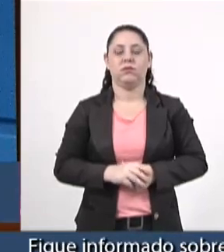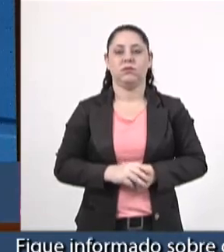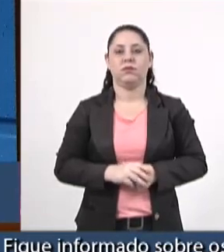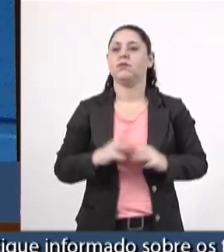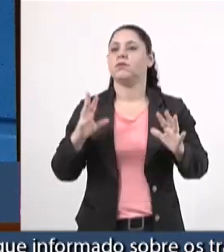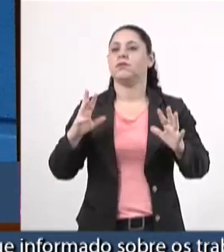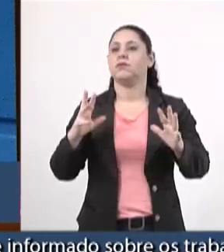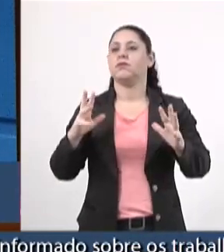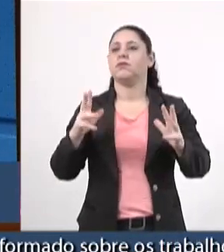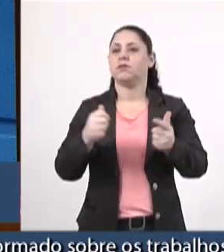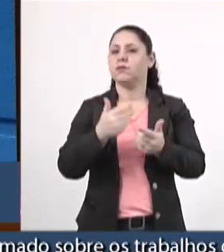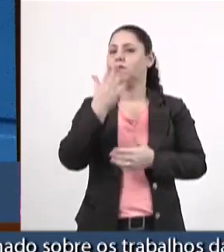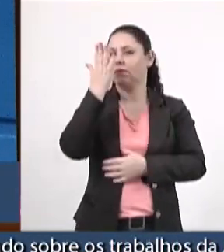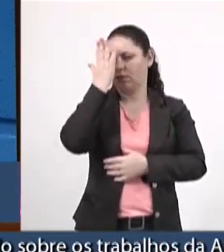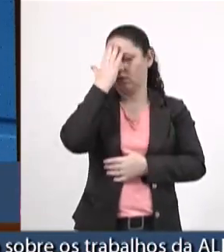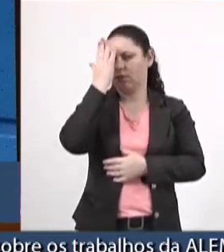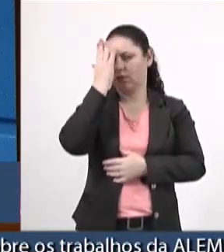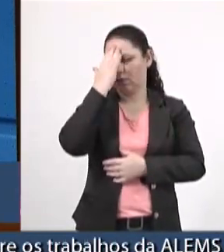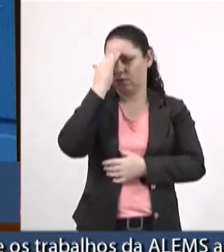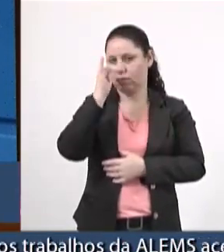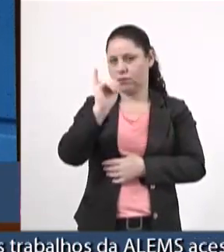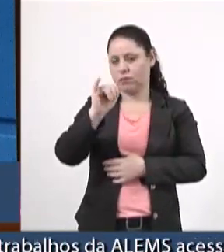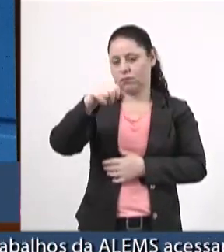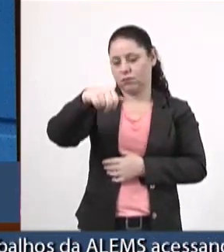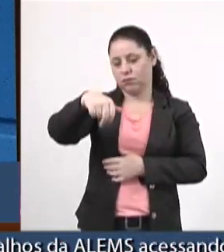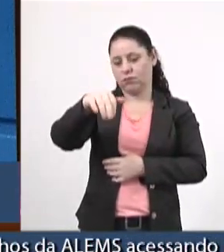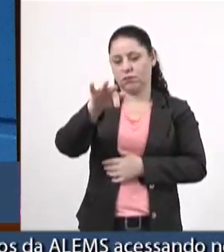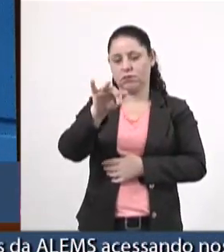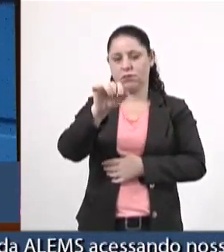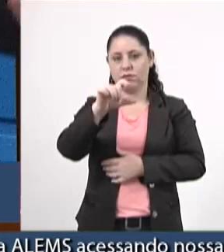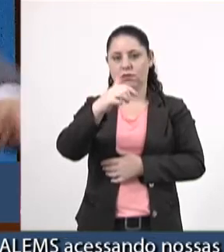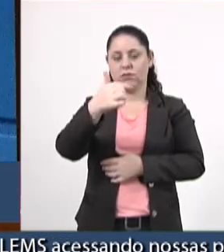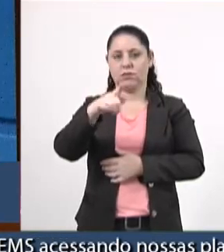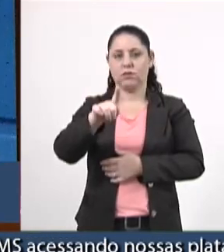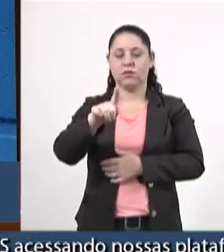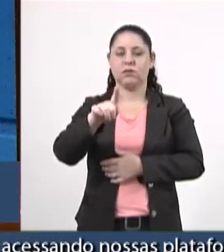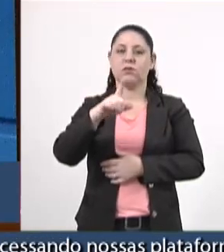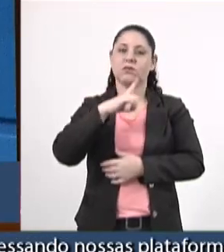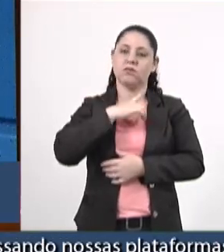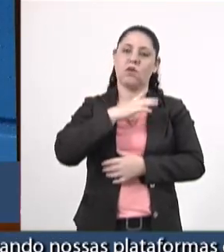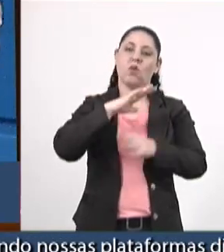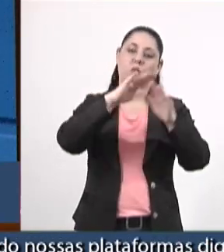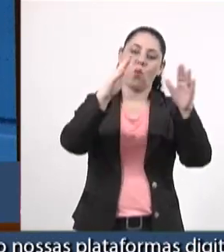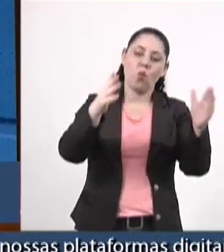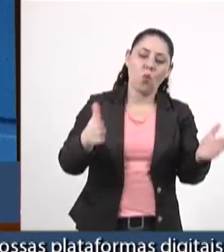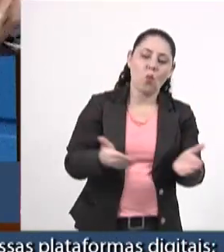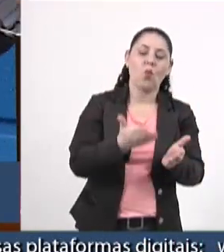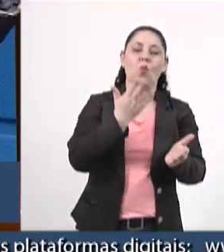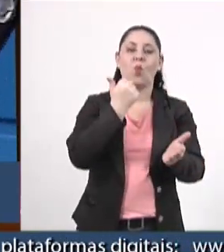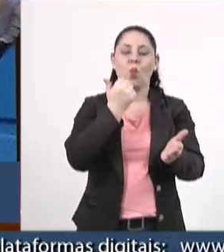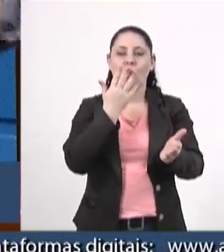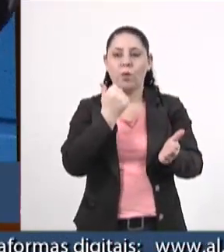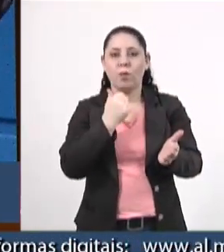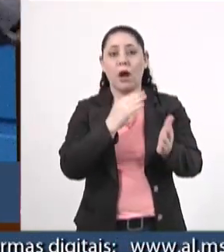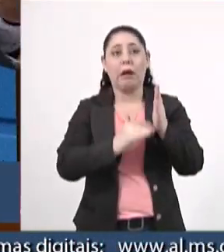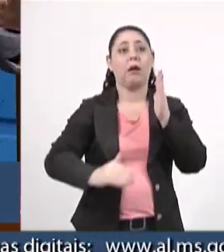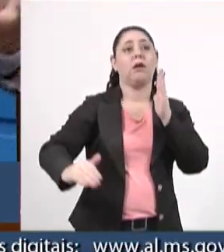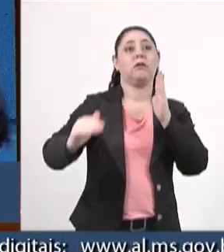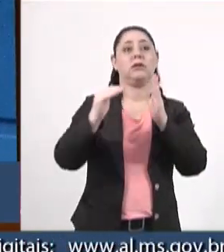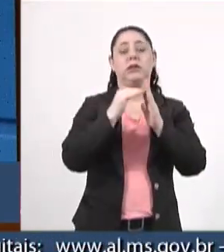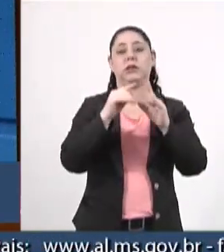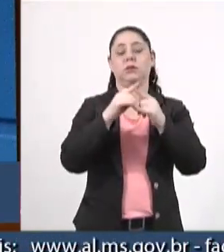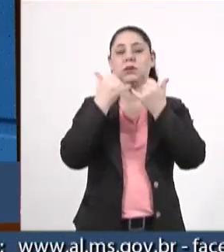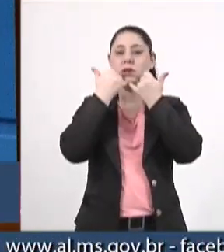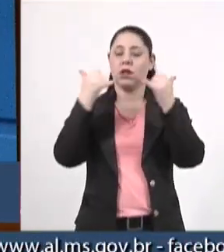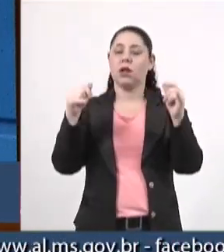Todos nós sabemos que a inflação tem o impacto dos alimentos, mas a energia, inclusive a energia elétrica, é um